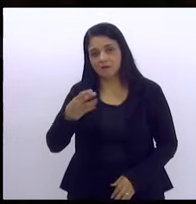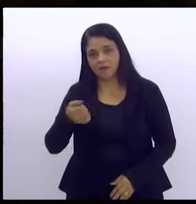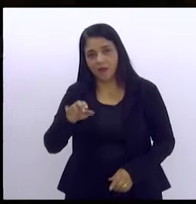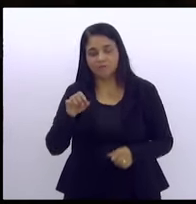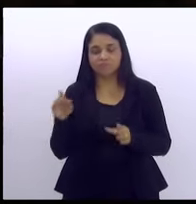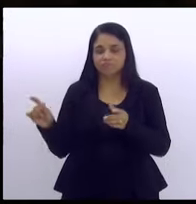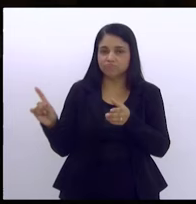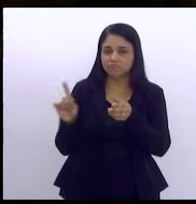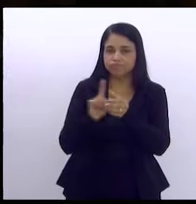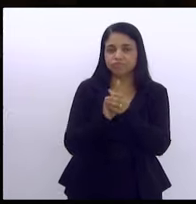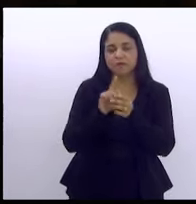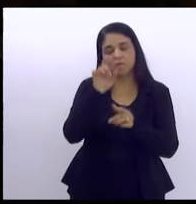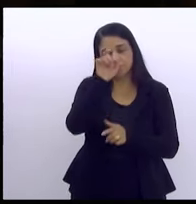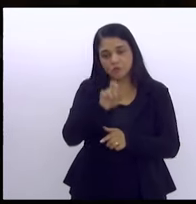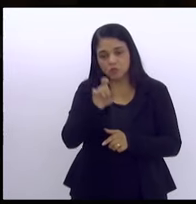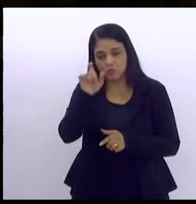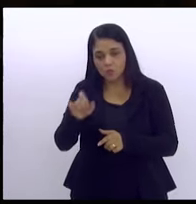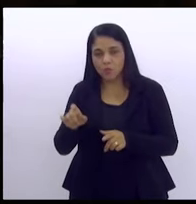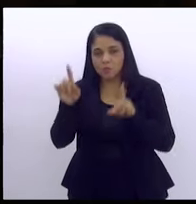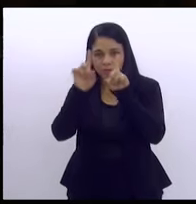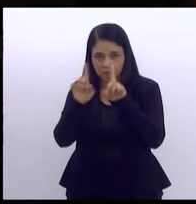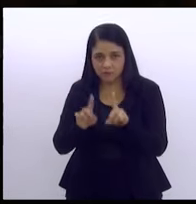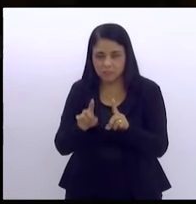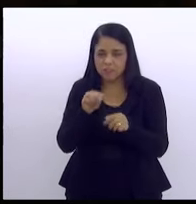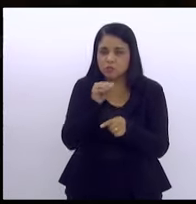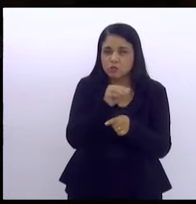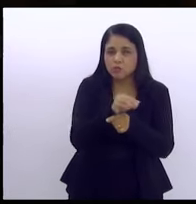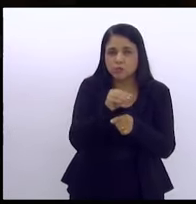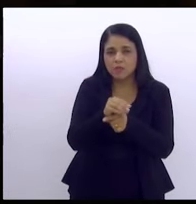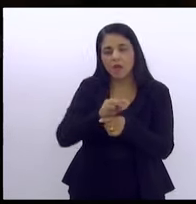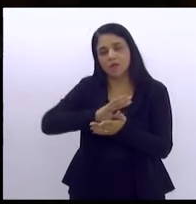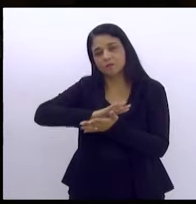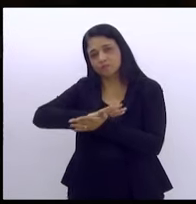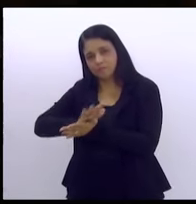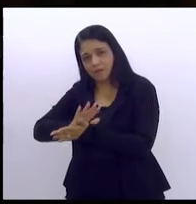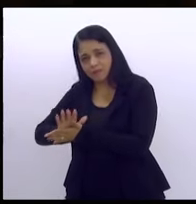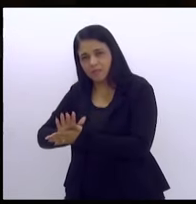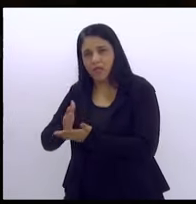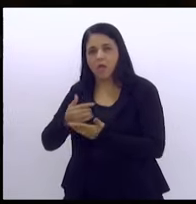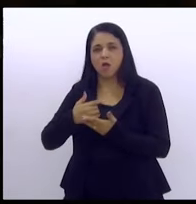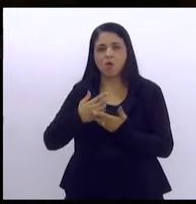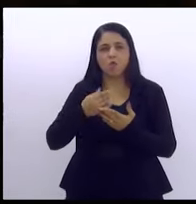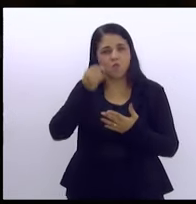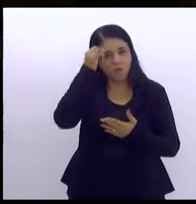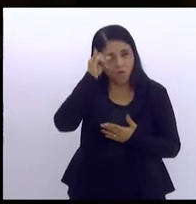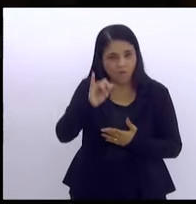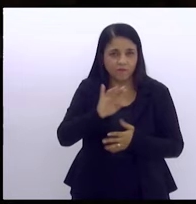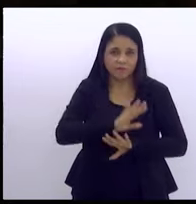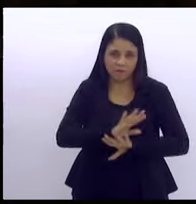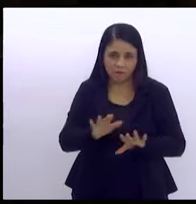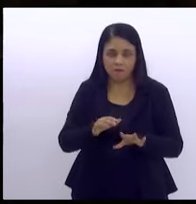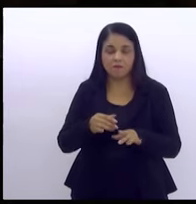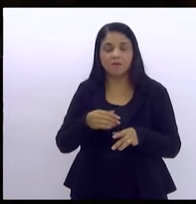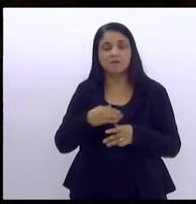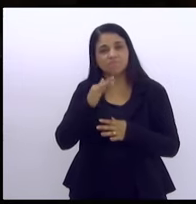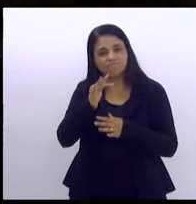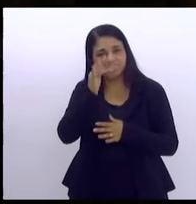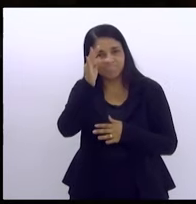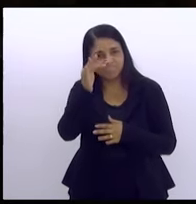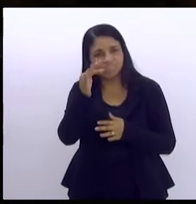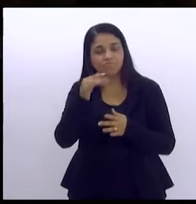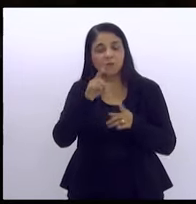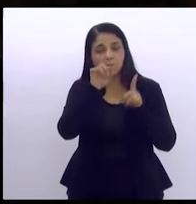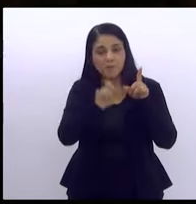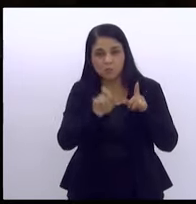de toda essa perspectiva de cuidado da intolerância e que, de fato, a gente tenha, muito em breve, toda pessoa